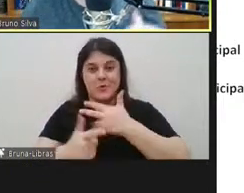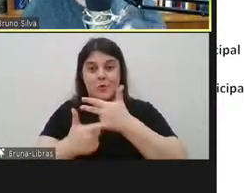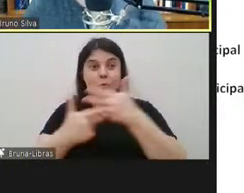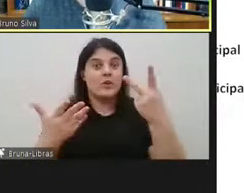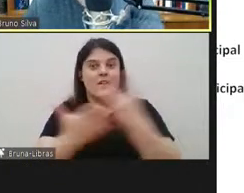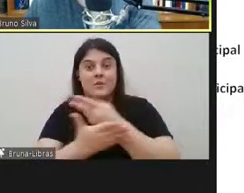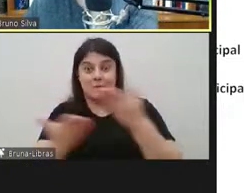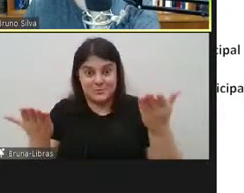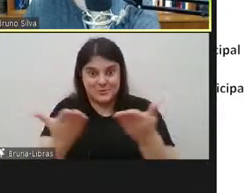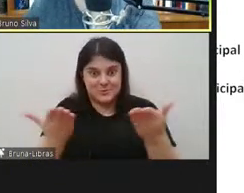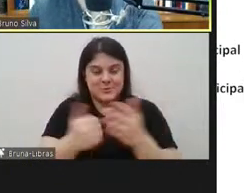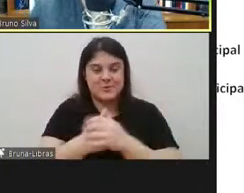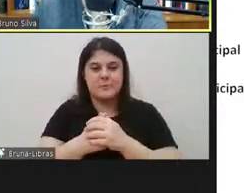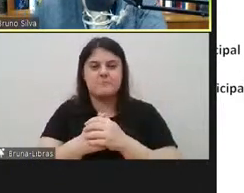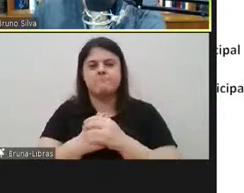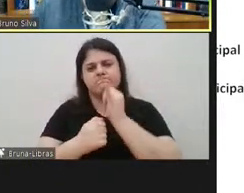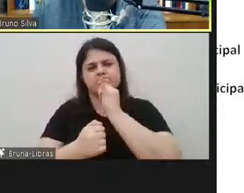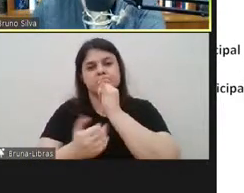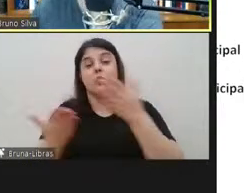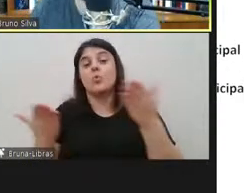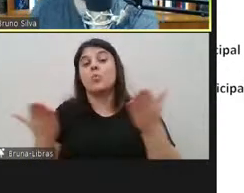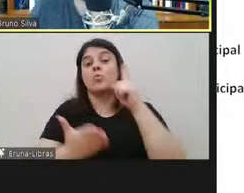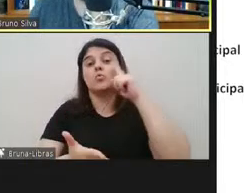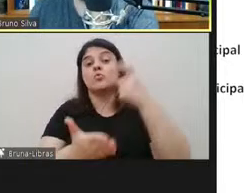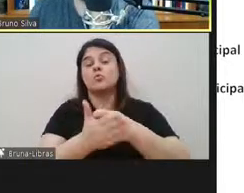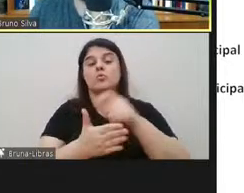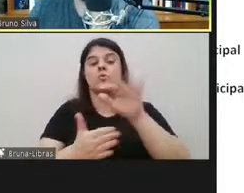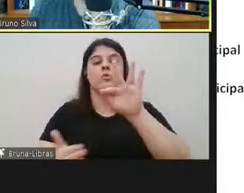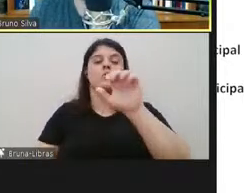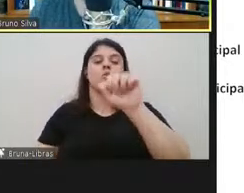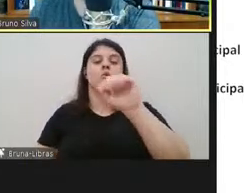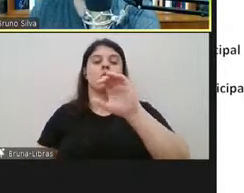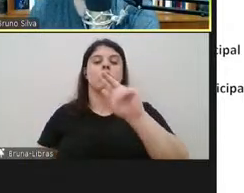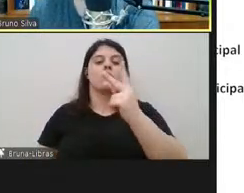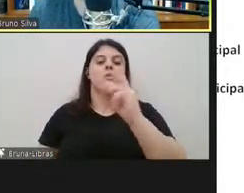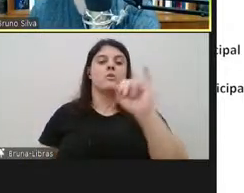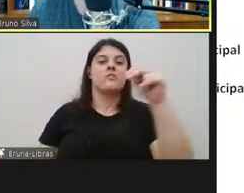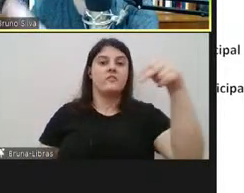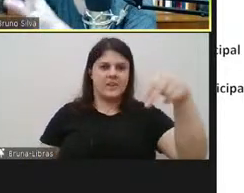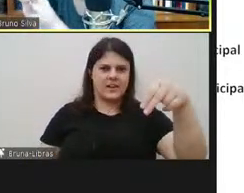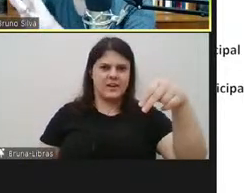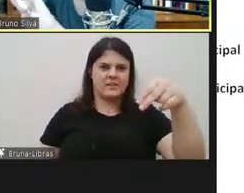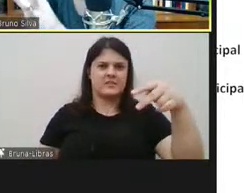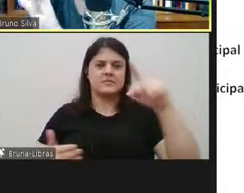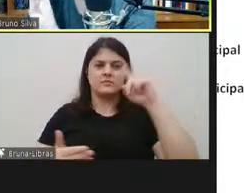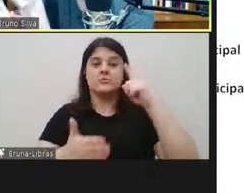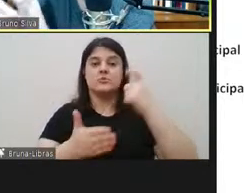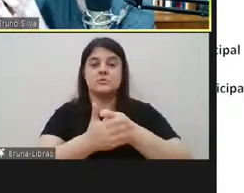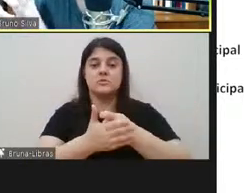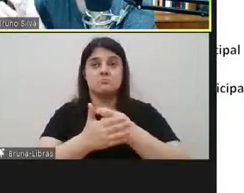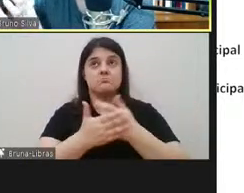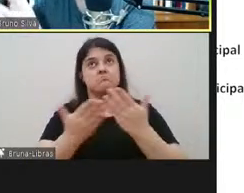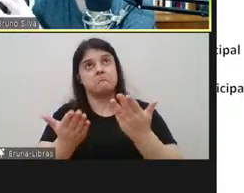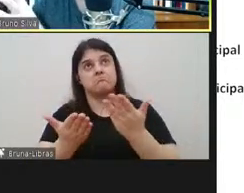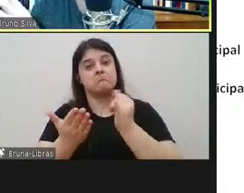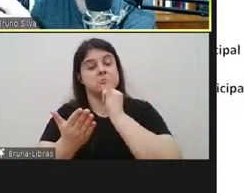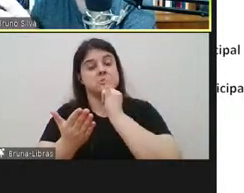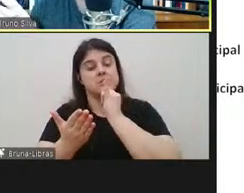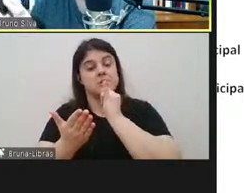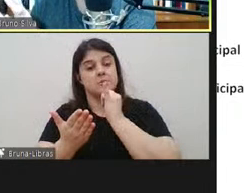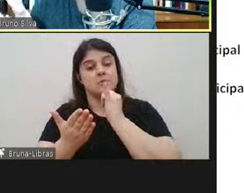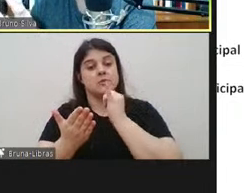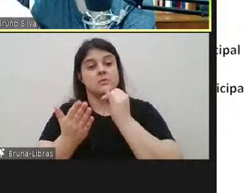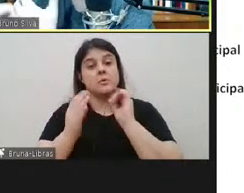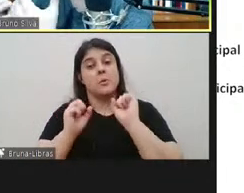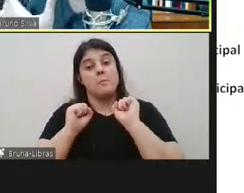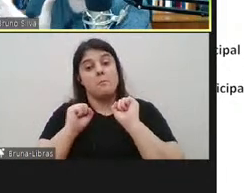Passos tá acontecendo né é uma decisão de hoje por exemplo do fraquinho por mais que possa ter um determinado Vamos pensar assim por mais